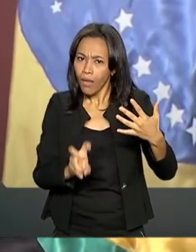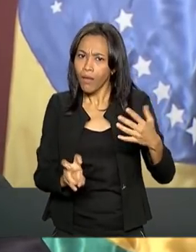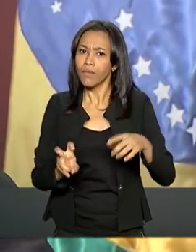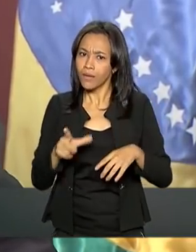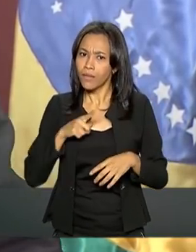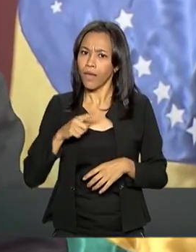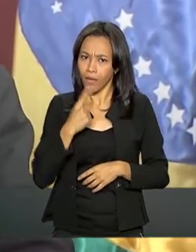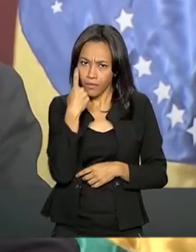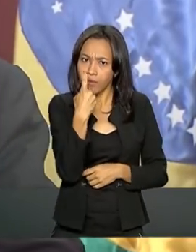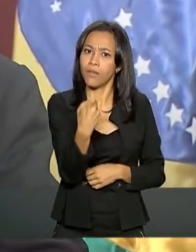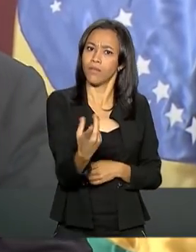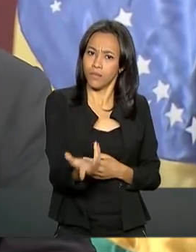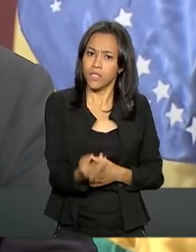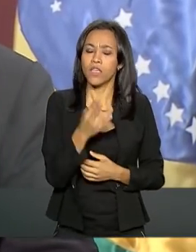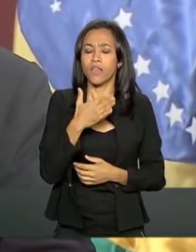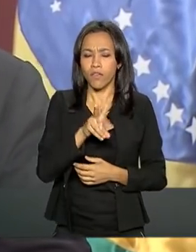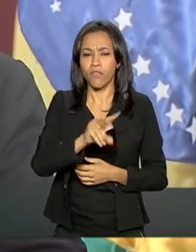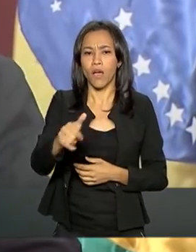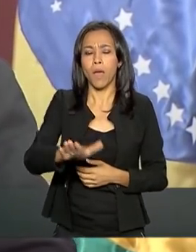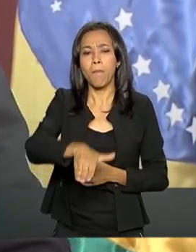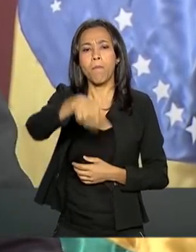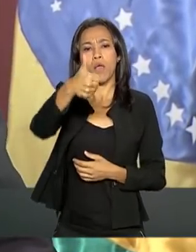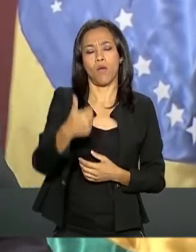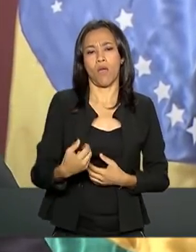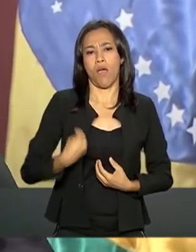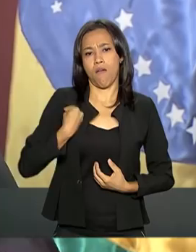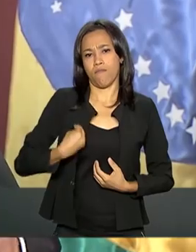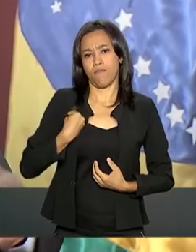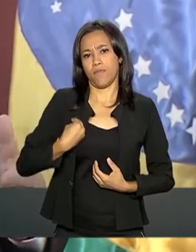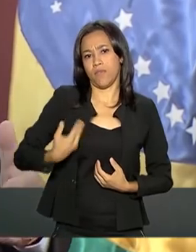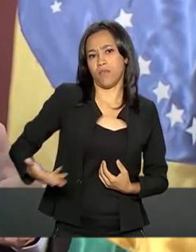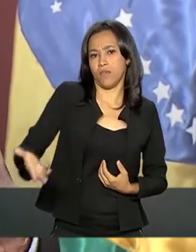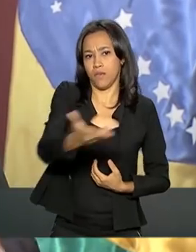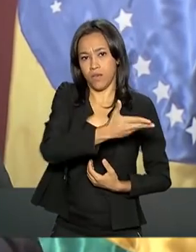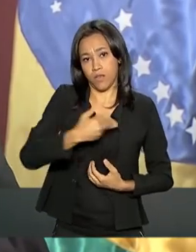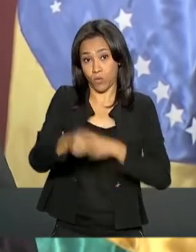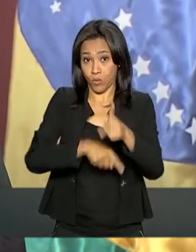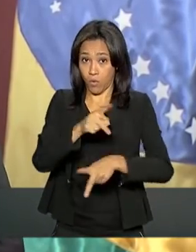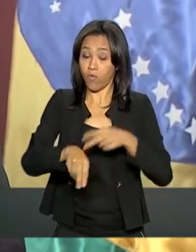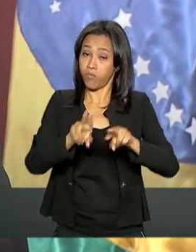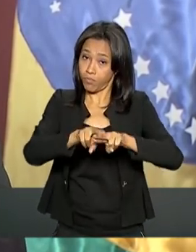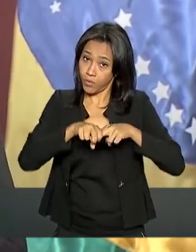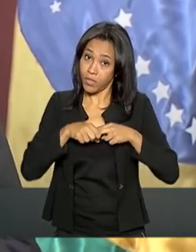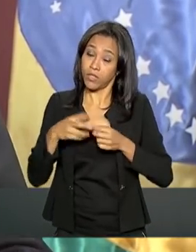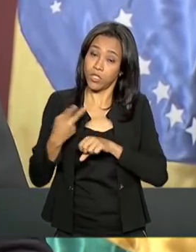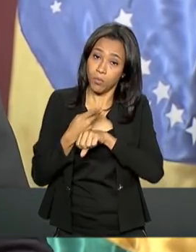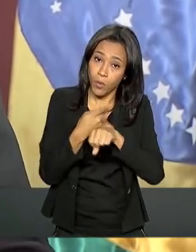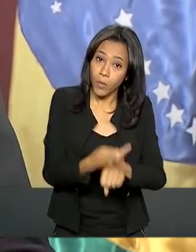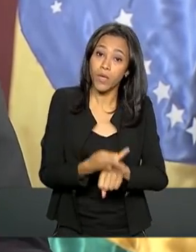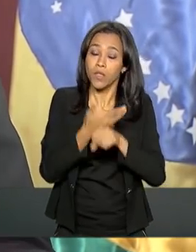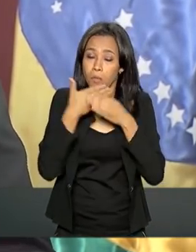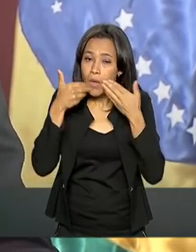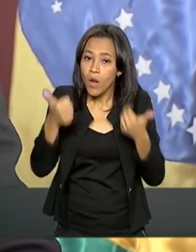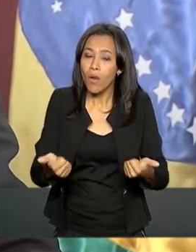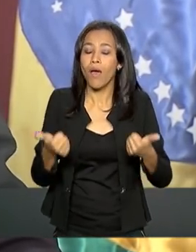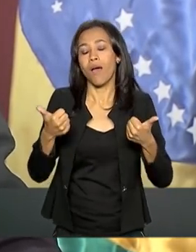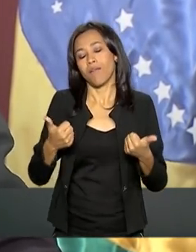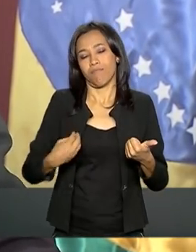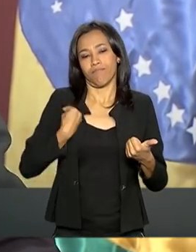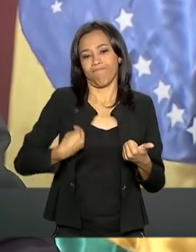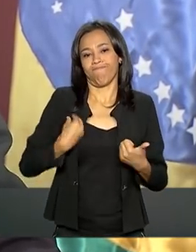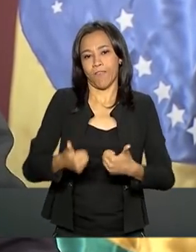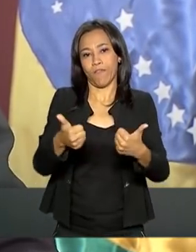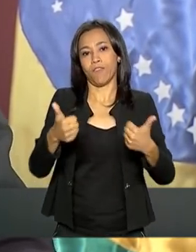que vai interessar muito, porque vai melhorar a qualidade de vida dos nossos povos. Por essa razão que procuramos com esses acordos é melhorar a qualidade de vida dos nossos povos.